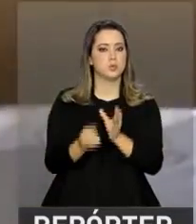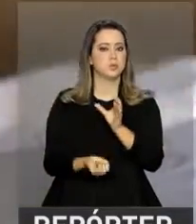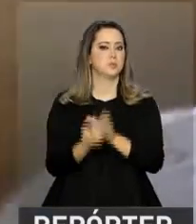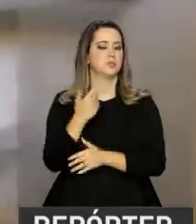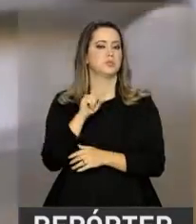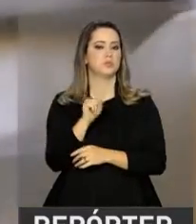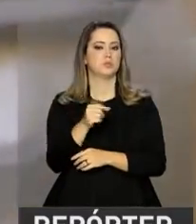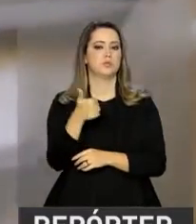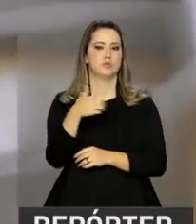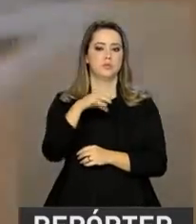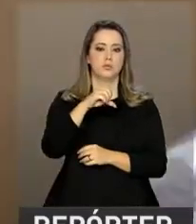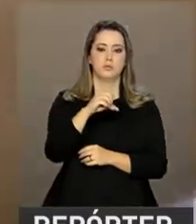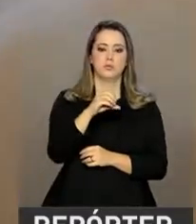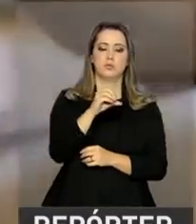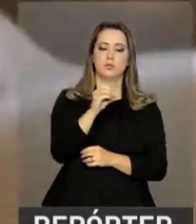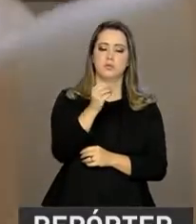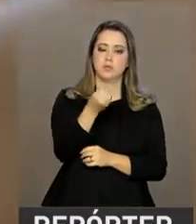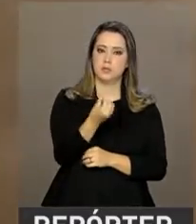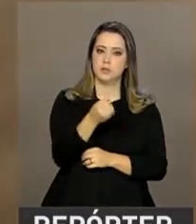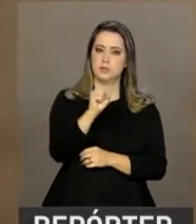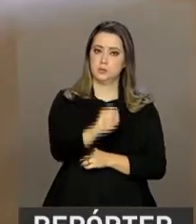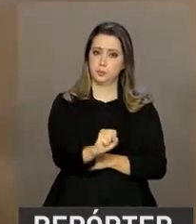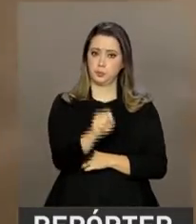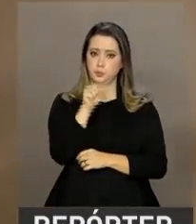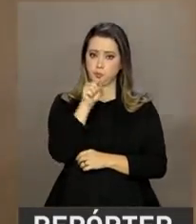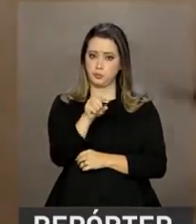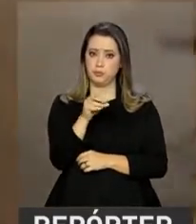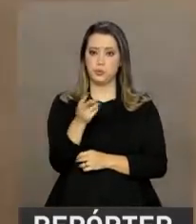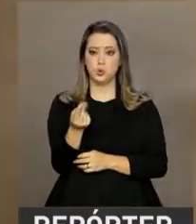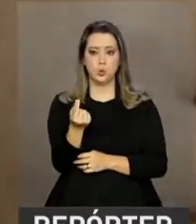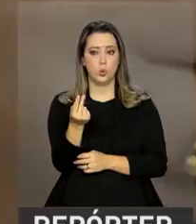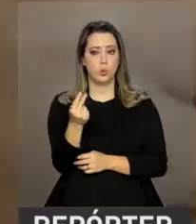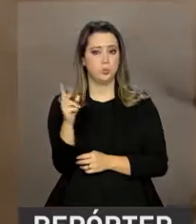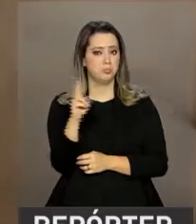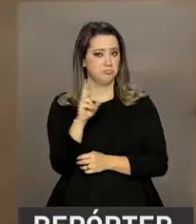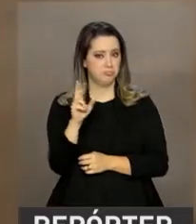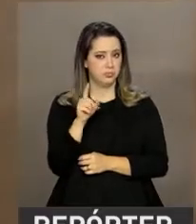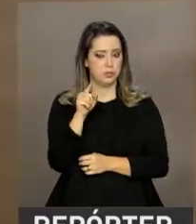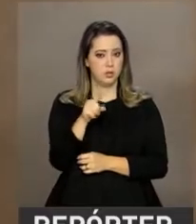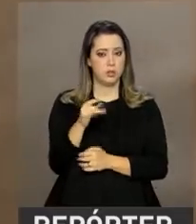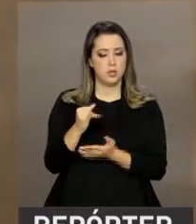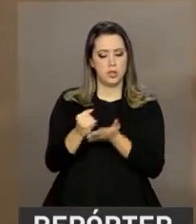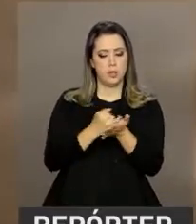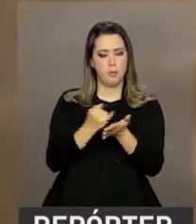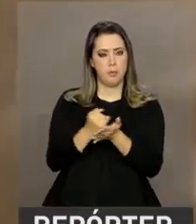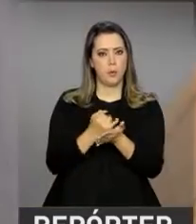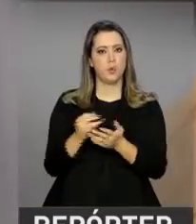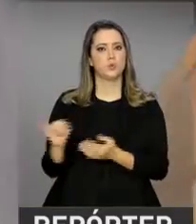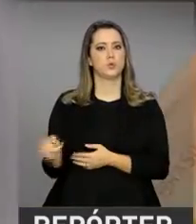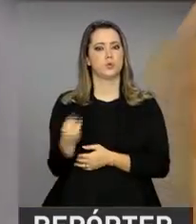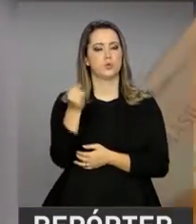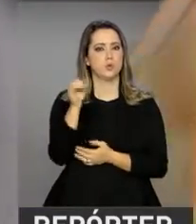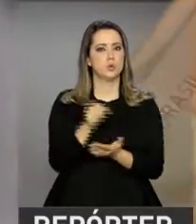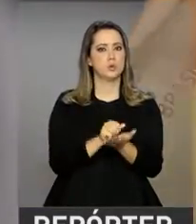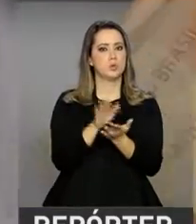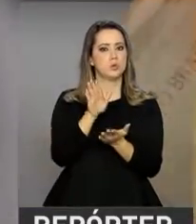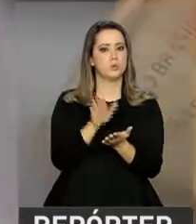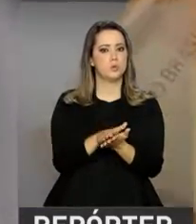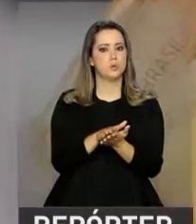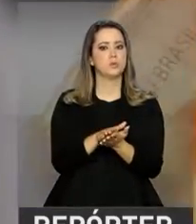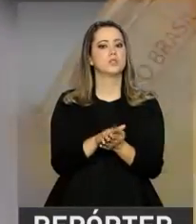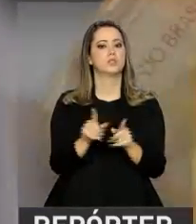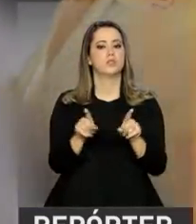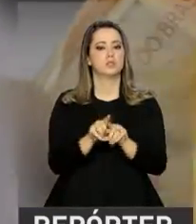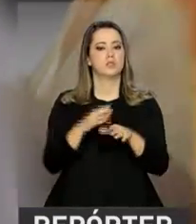em 1968 a cifra que inclui tributos devidos juros e multas representa um crescimento